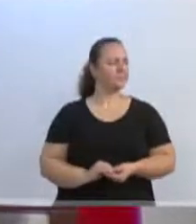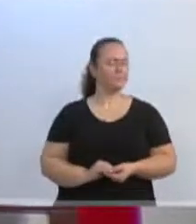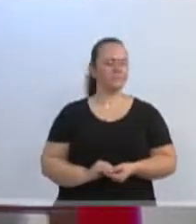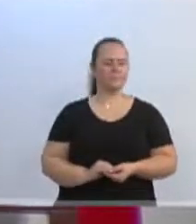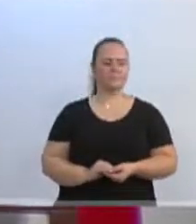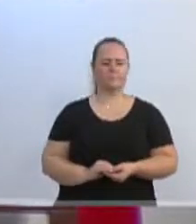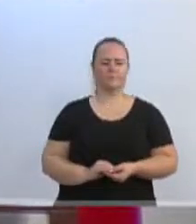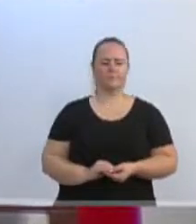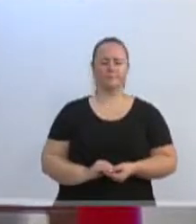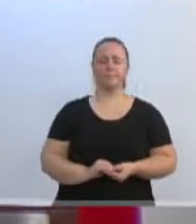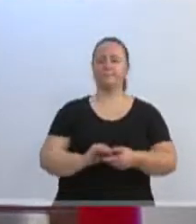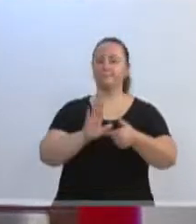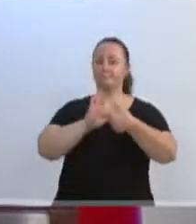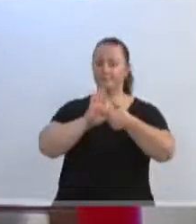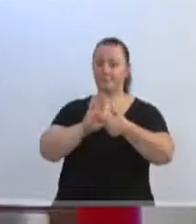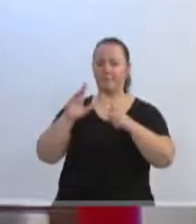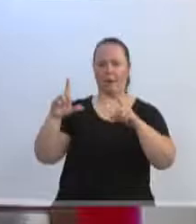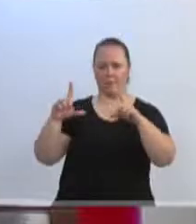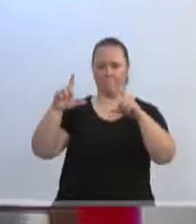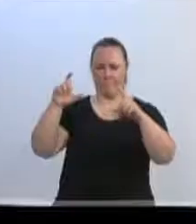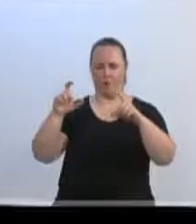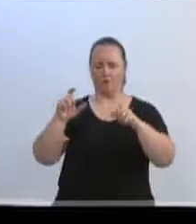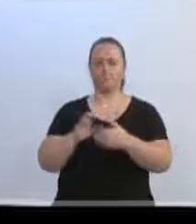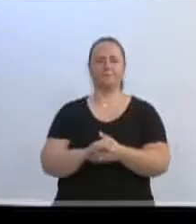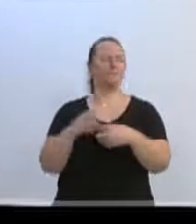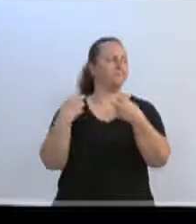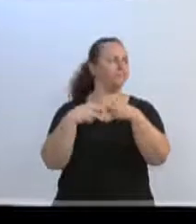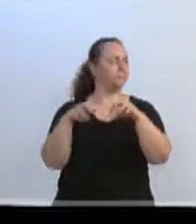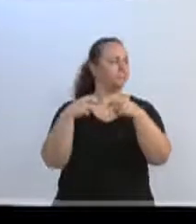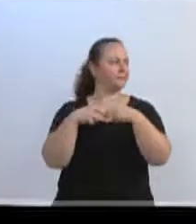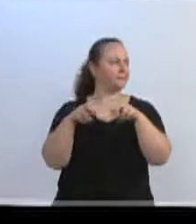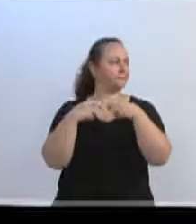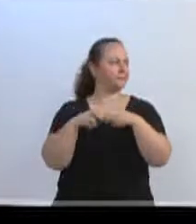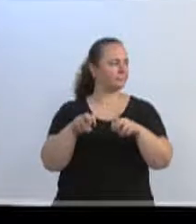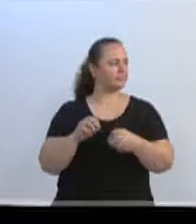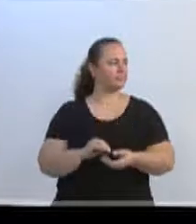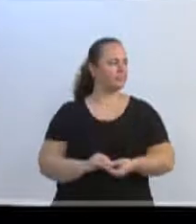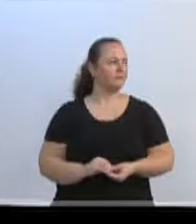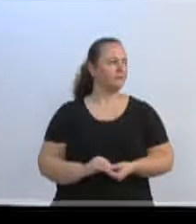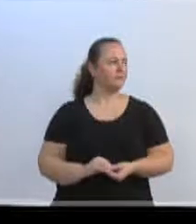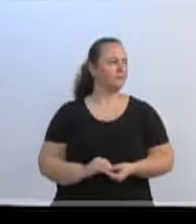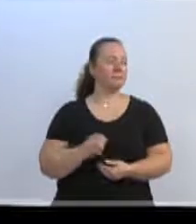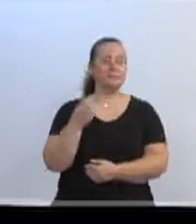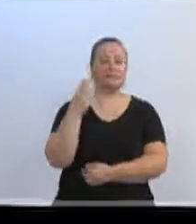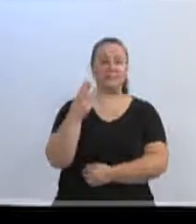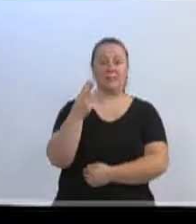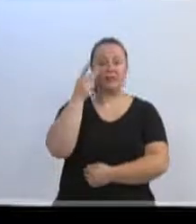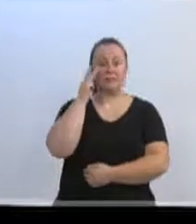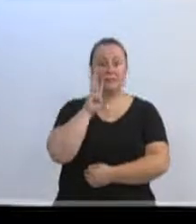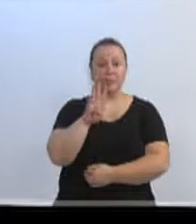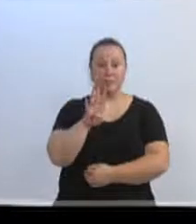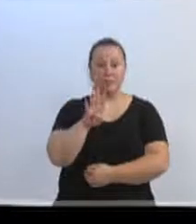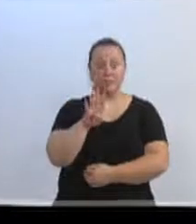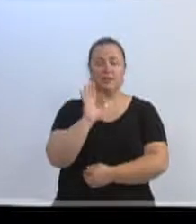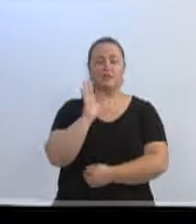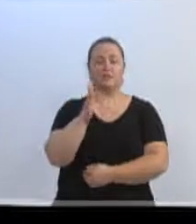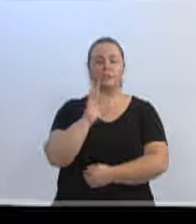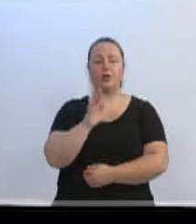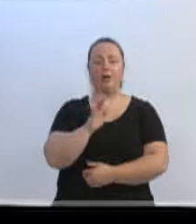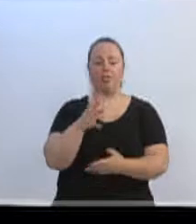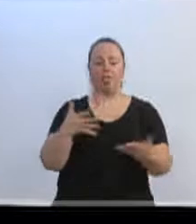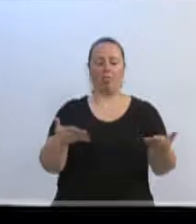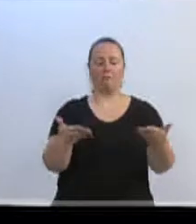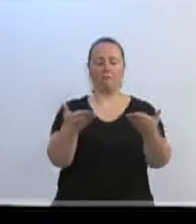enfim, dos ônibus. Menos de 3 dias e nós já temos vandalismo. Isso é um